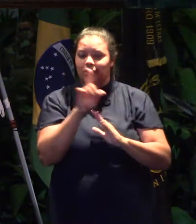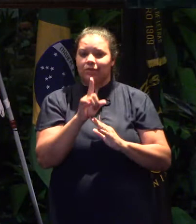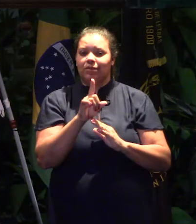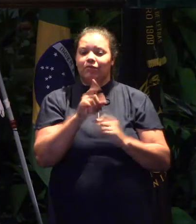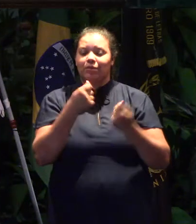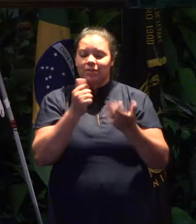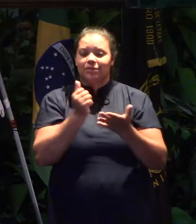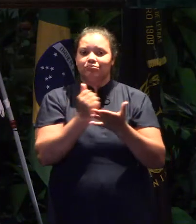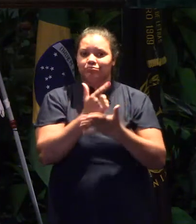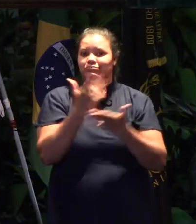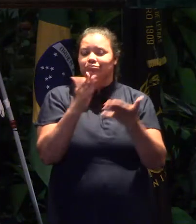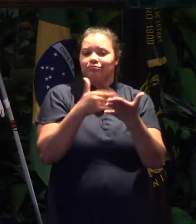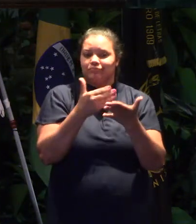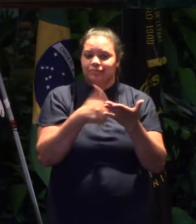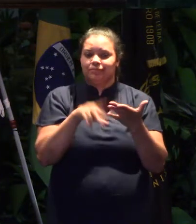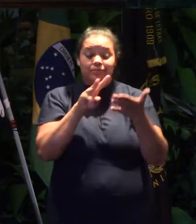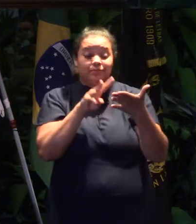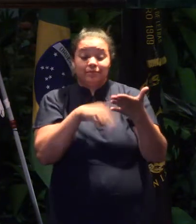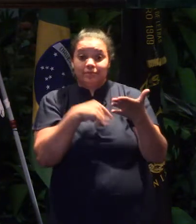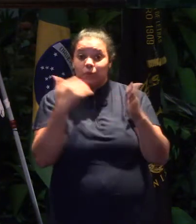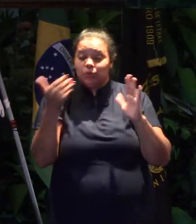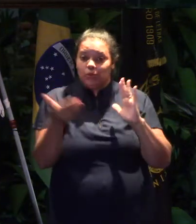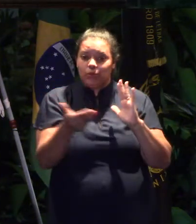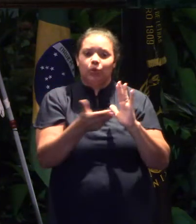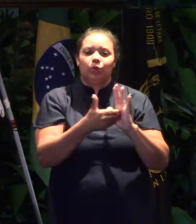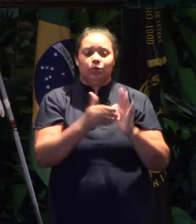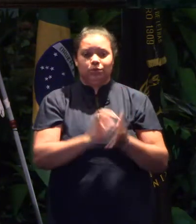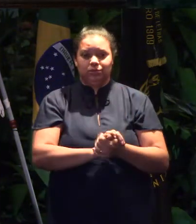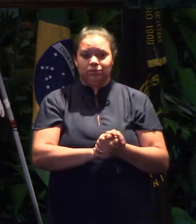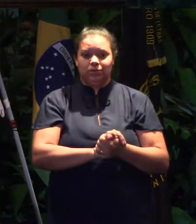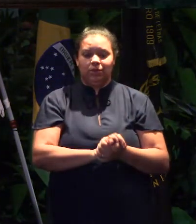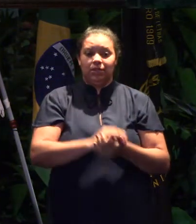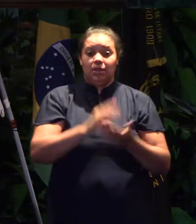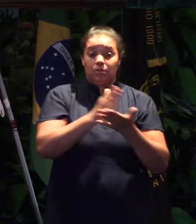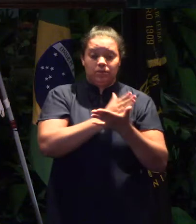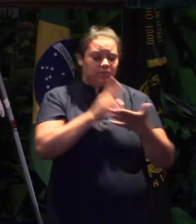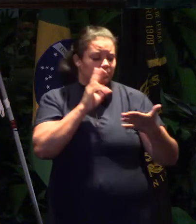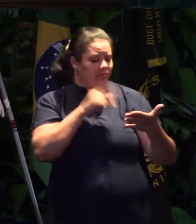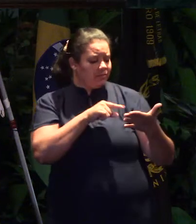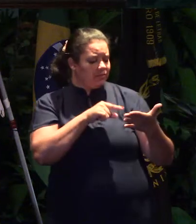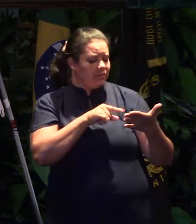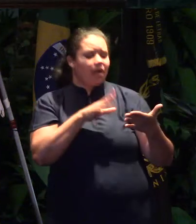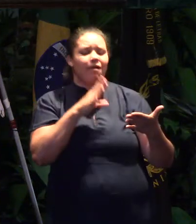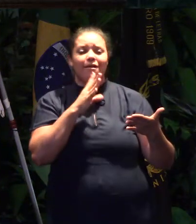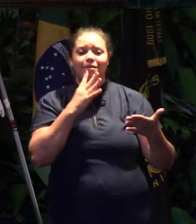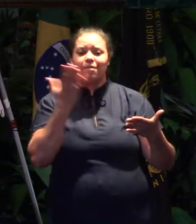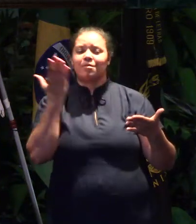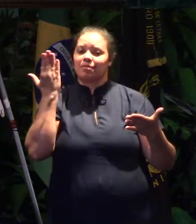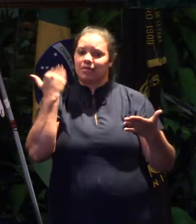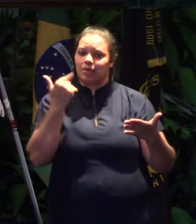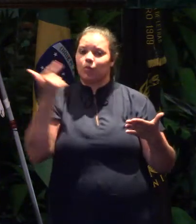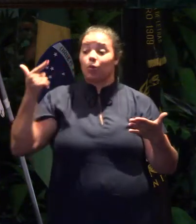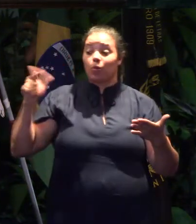Mas a gente, lendo o primeiro texto com atenção, a gente vê que muitos elementos dos outros textos, dos textos subsequentes, estão ali, nessa